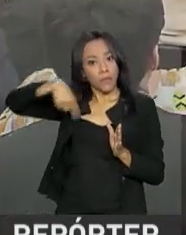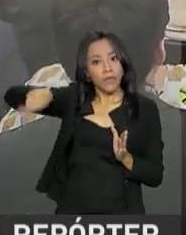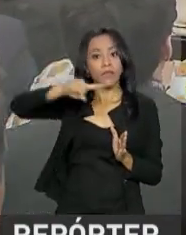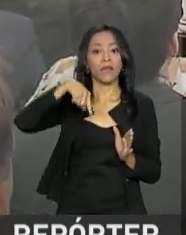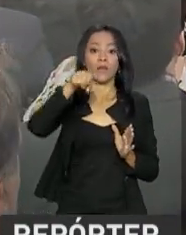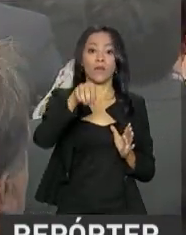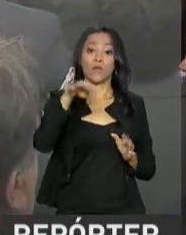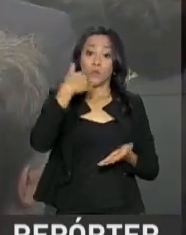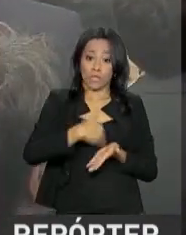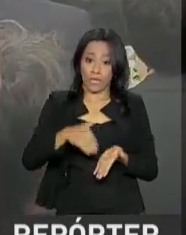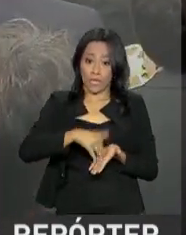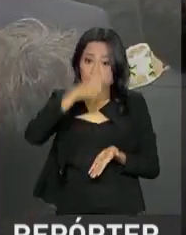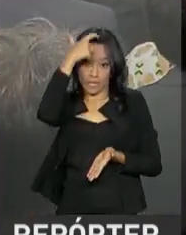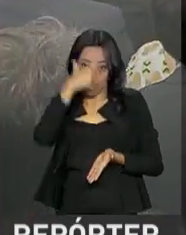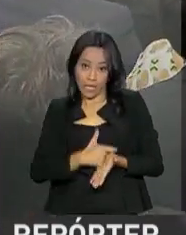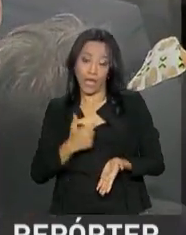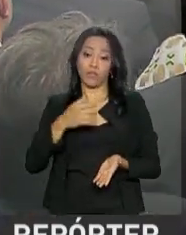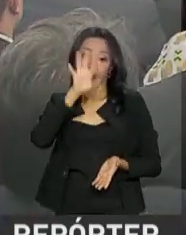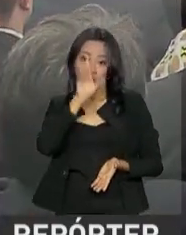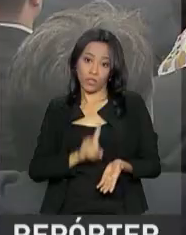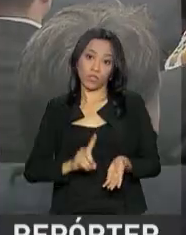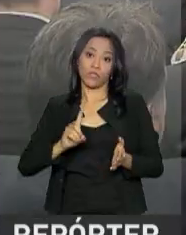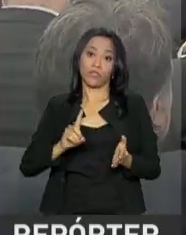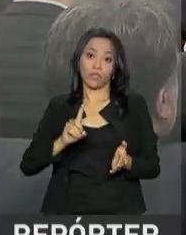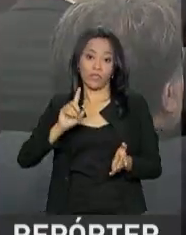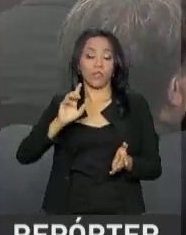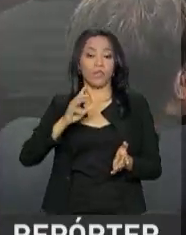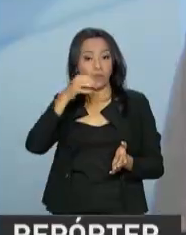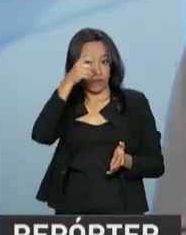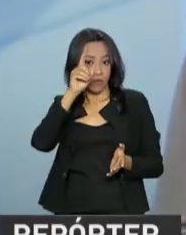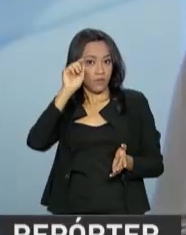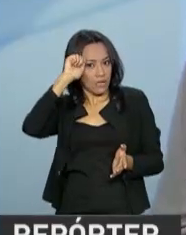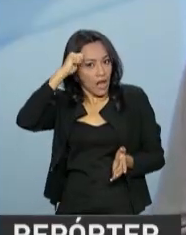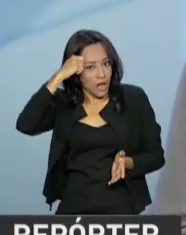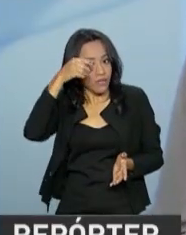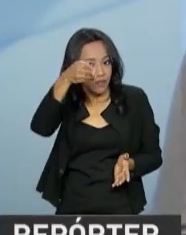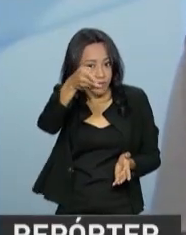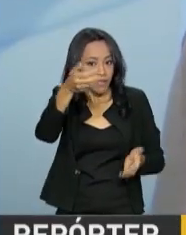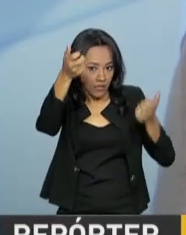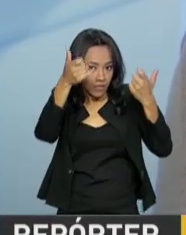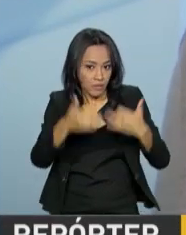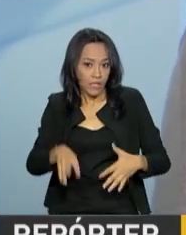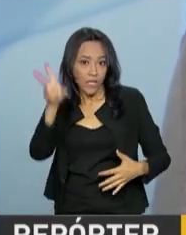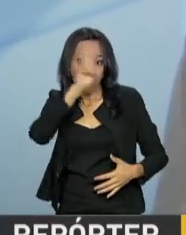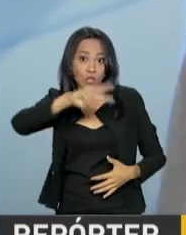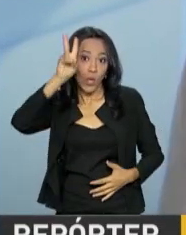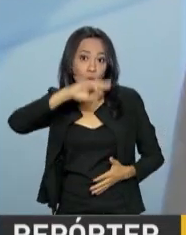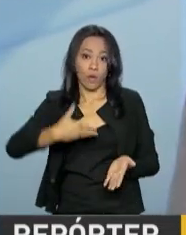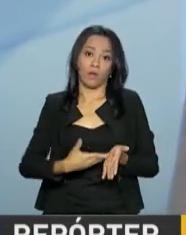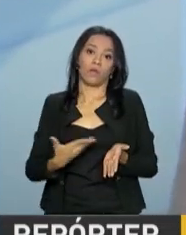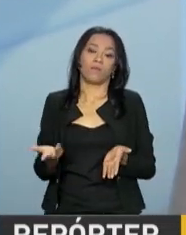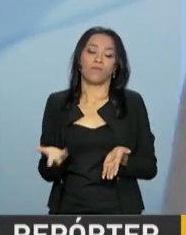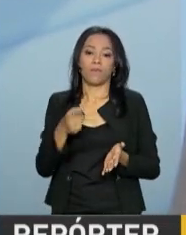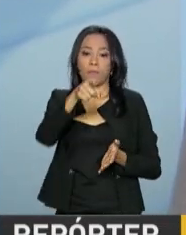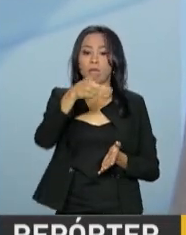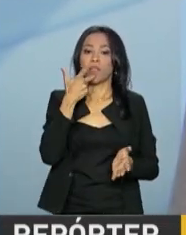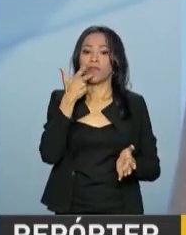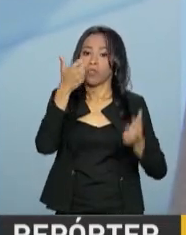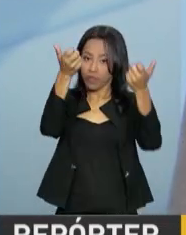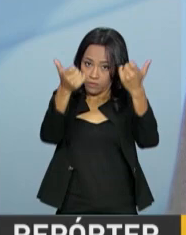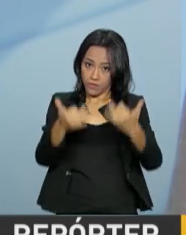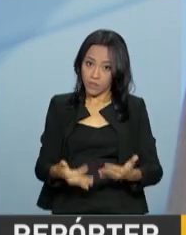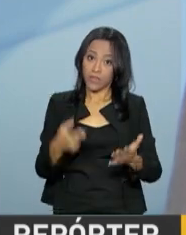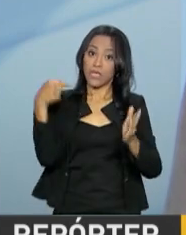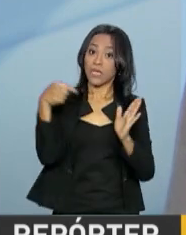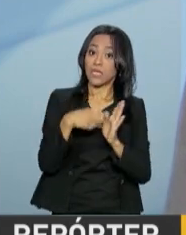da igualdade racial o decreto é uma ação histórica a situação que também é afirmativo representa muito mais